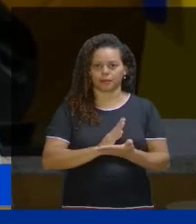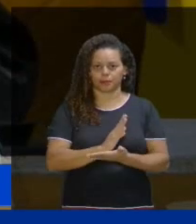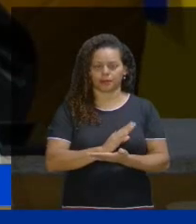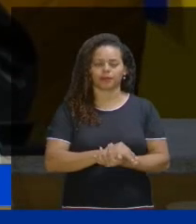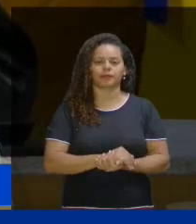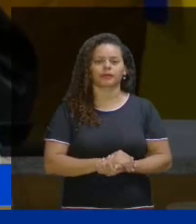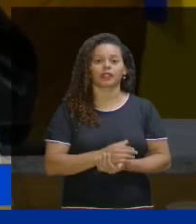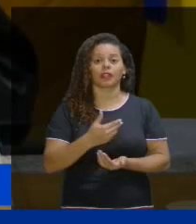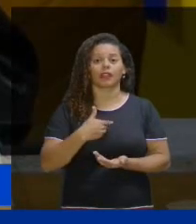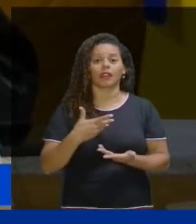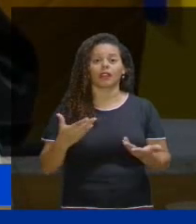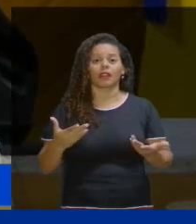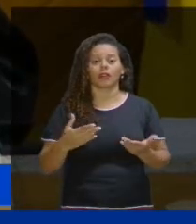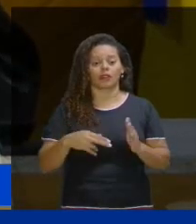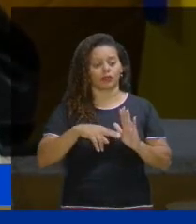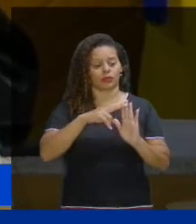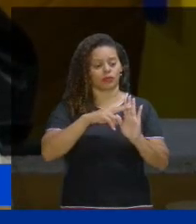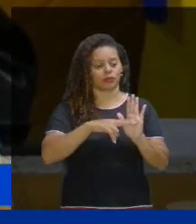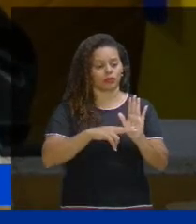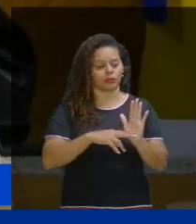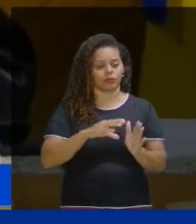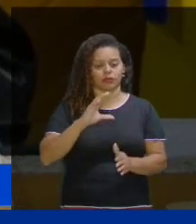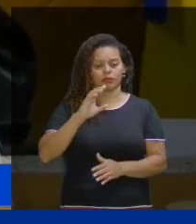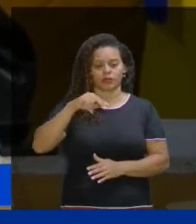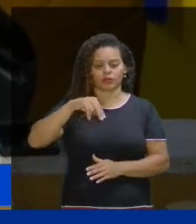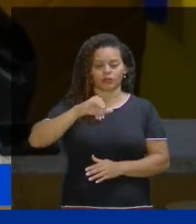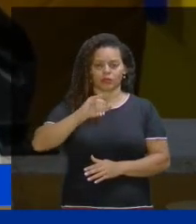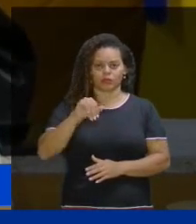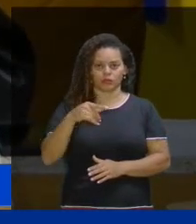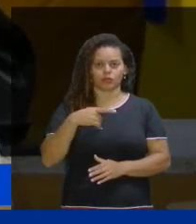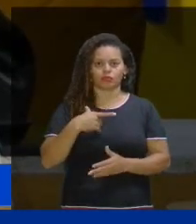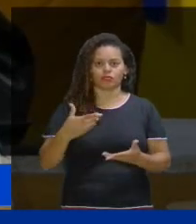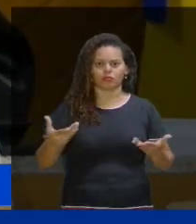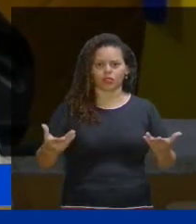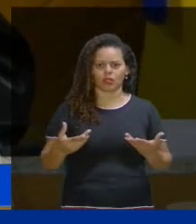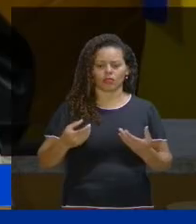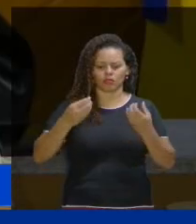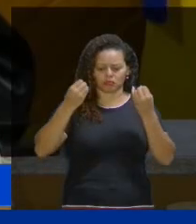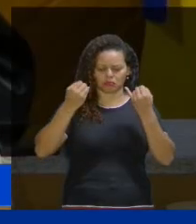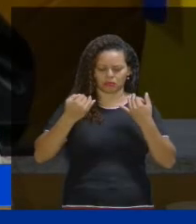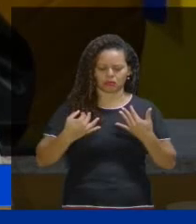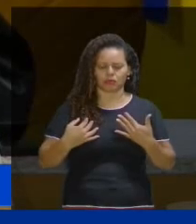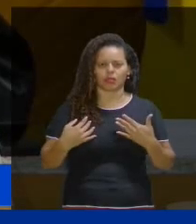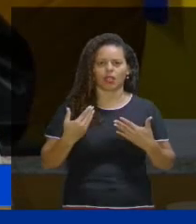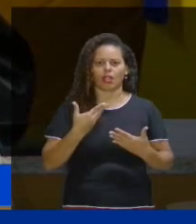Segundo norma estabelecida pelo Conselho Nacional de Justiça, faremos a